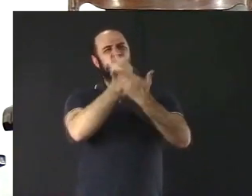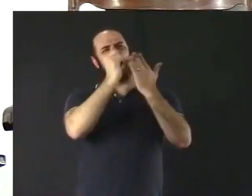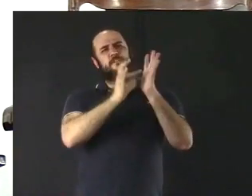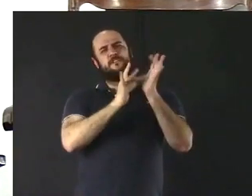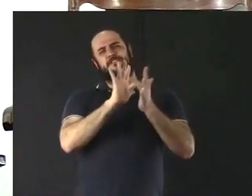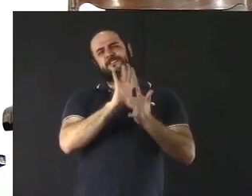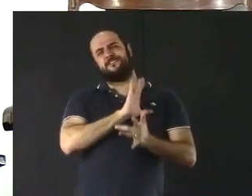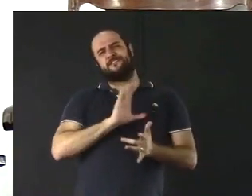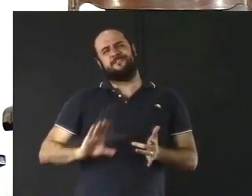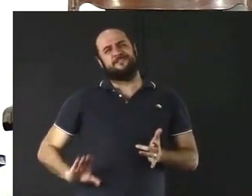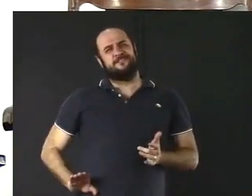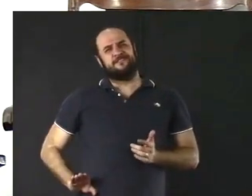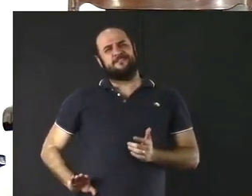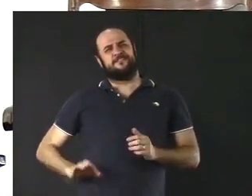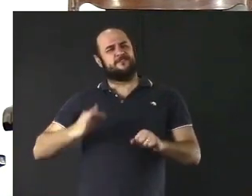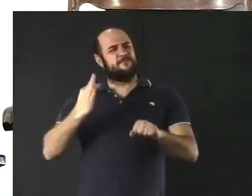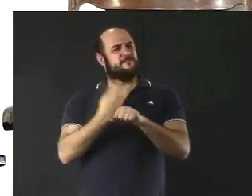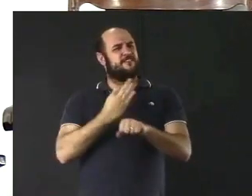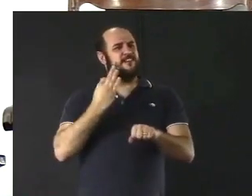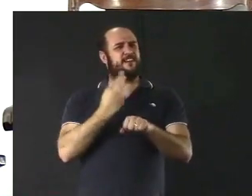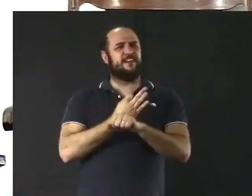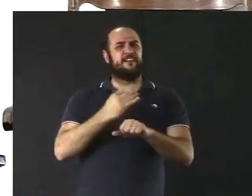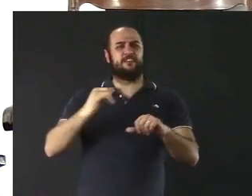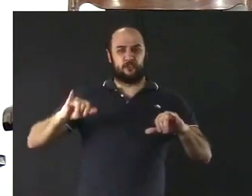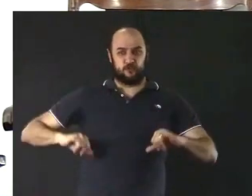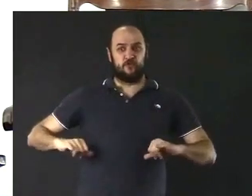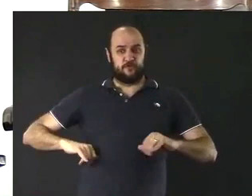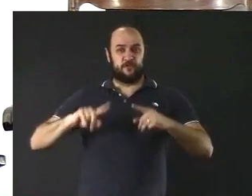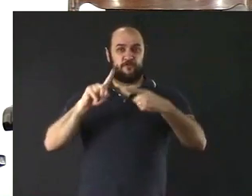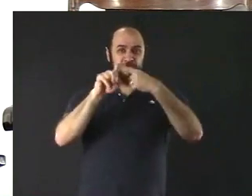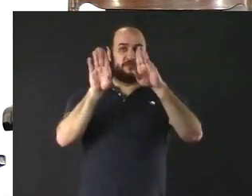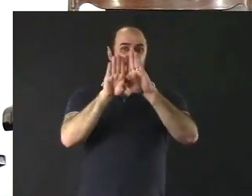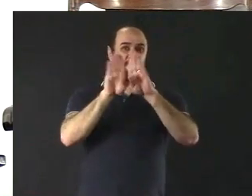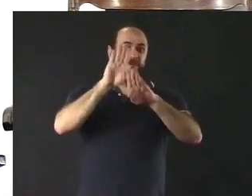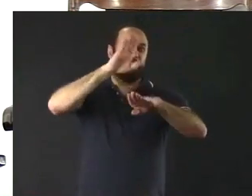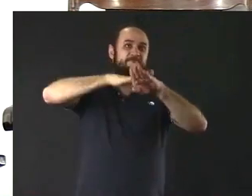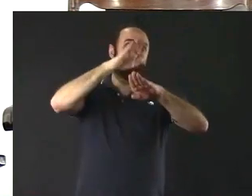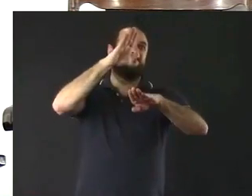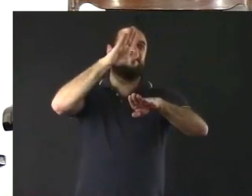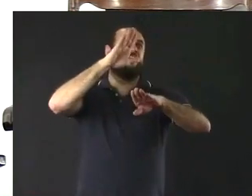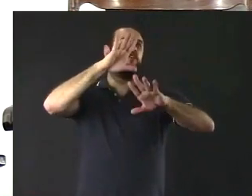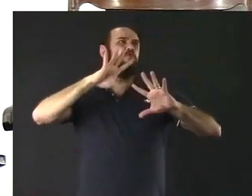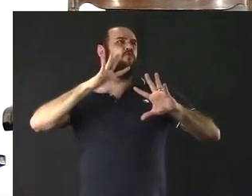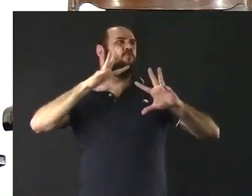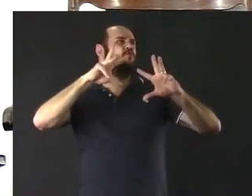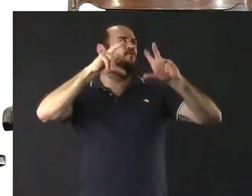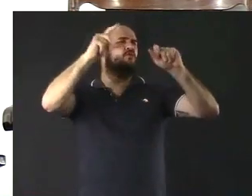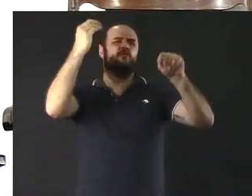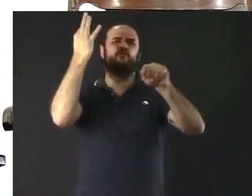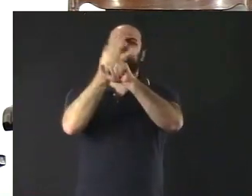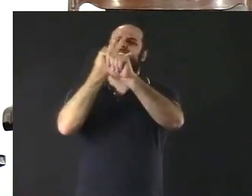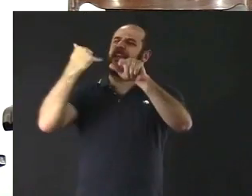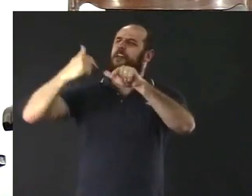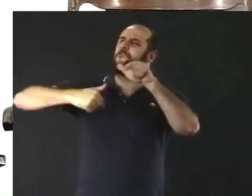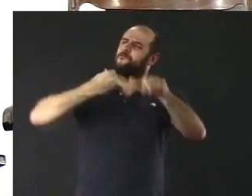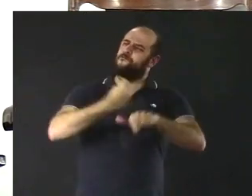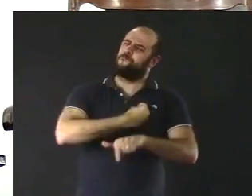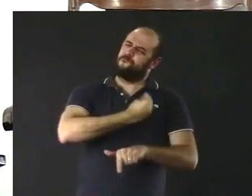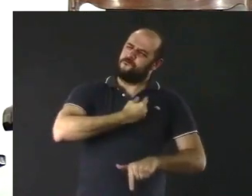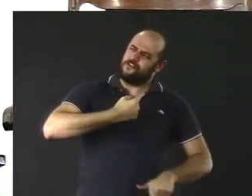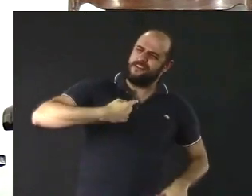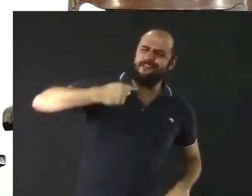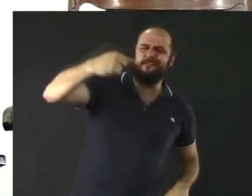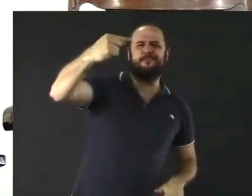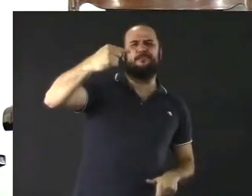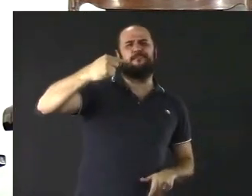sofrimento que Cristo suportou na cruz, mas para todo o sofrimento que Ele suportou ao longo do ministério terreno.